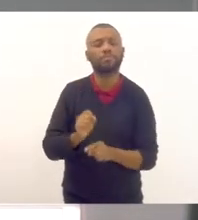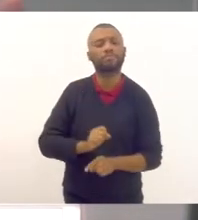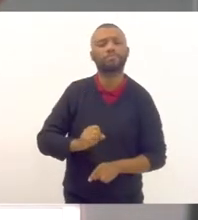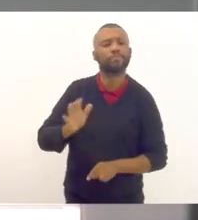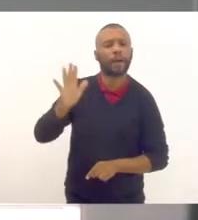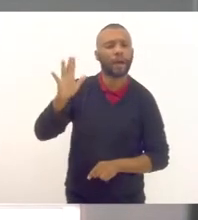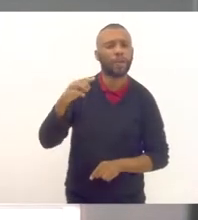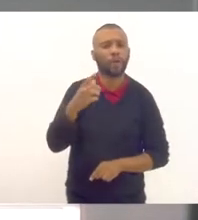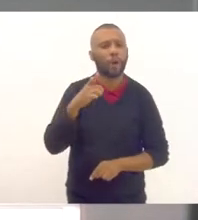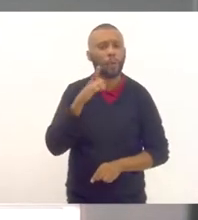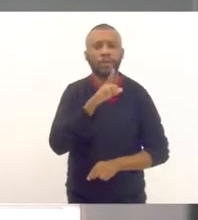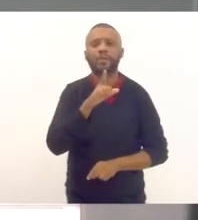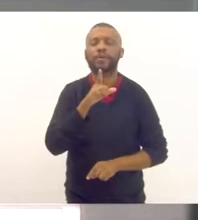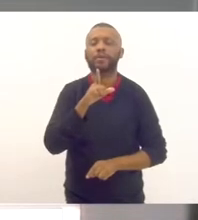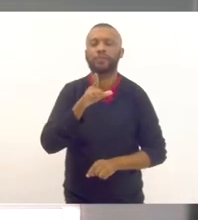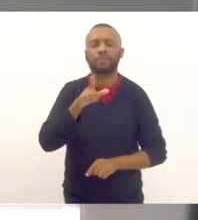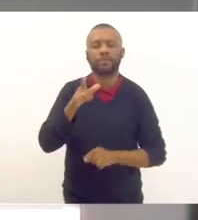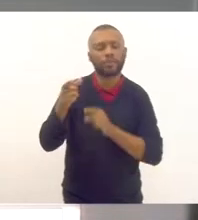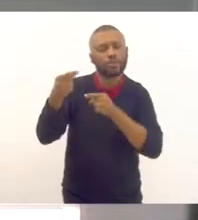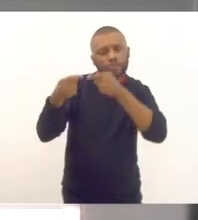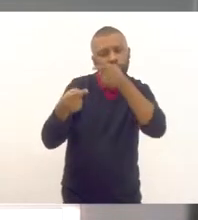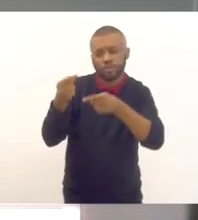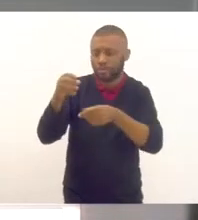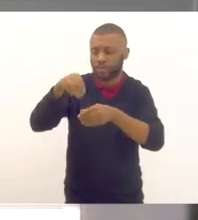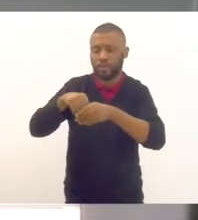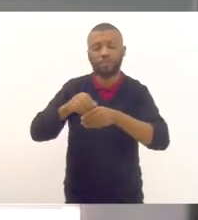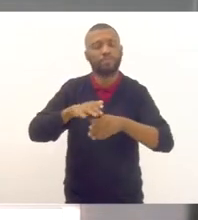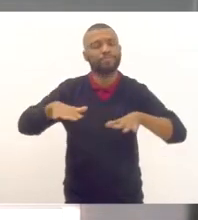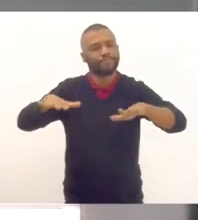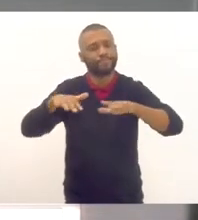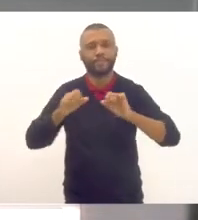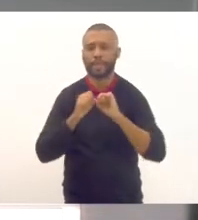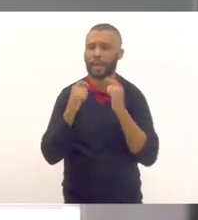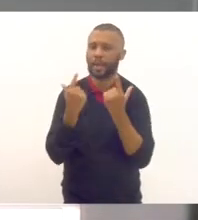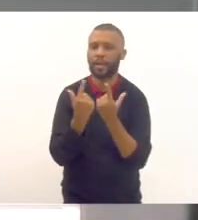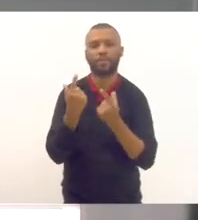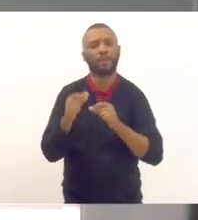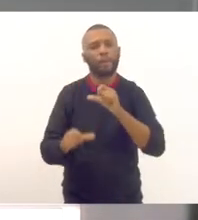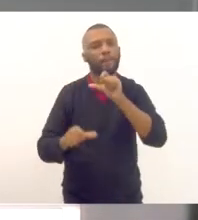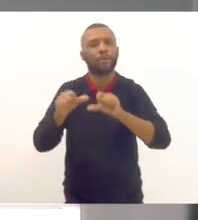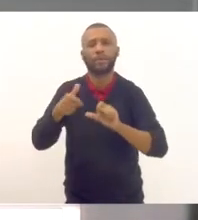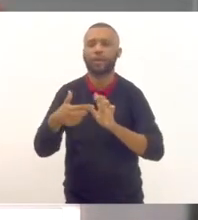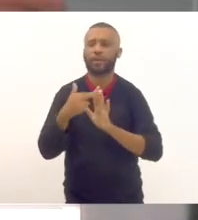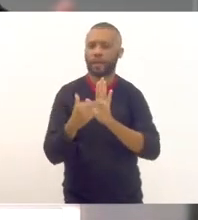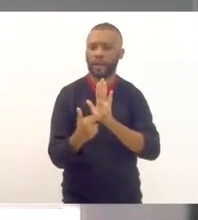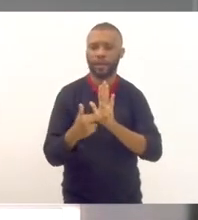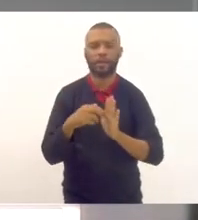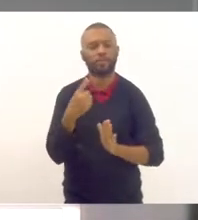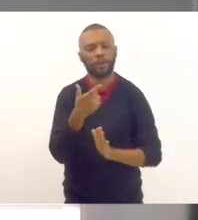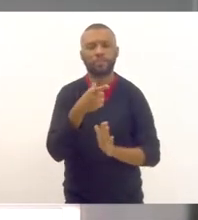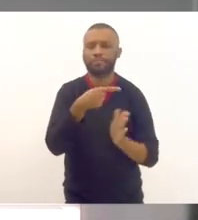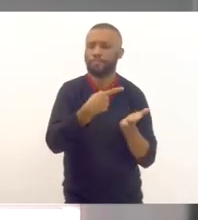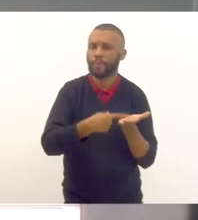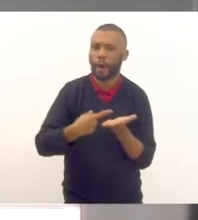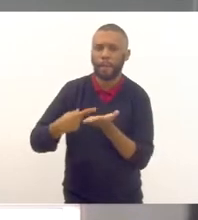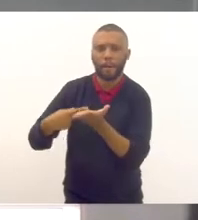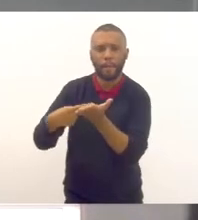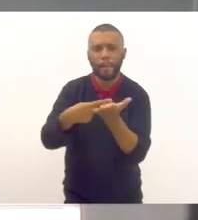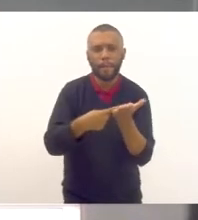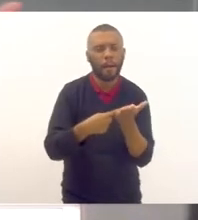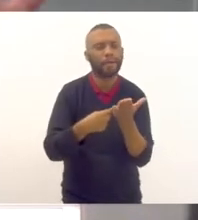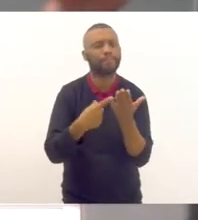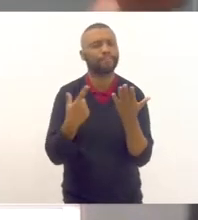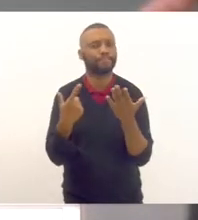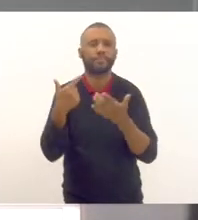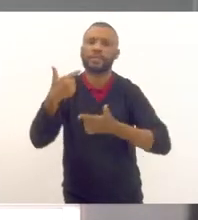conseguiu, através dessa casa, mudar isso. E pretendemos juntos, né, com bom senso, né,